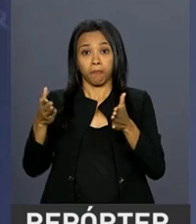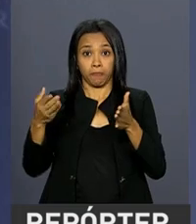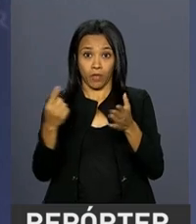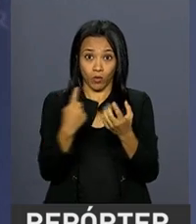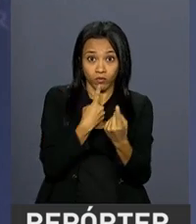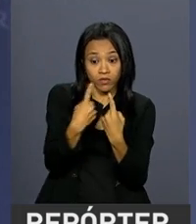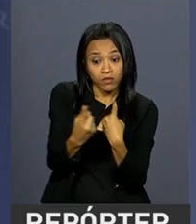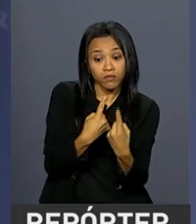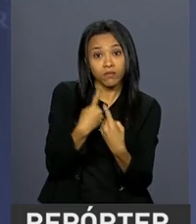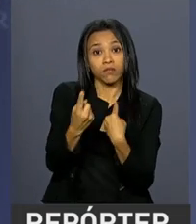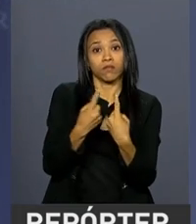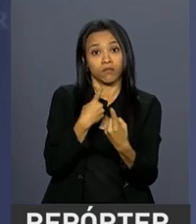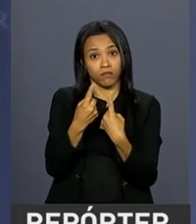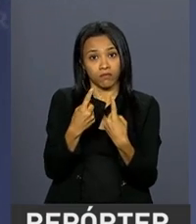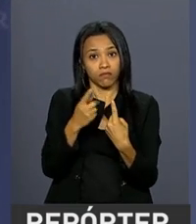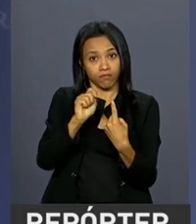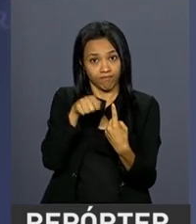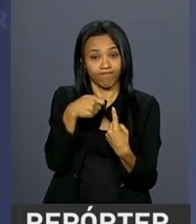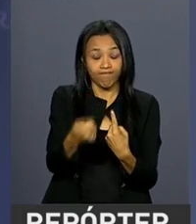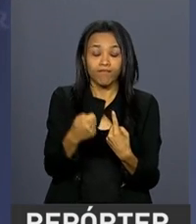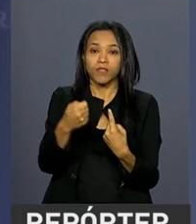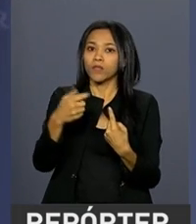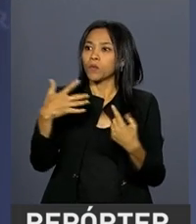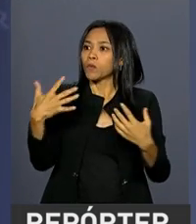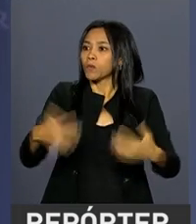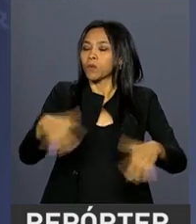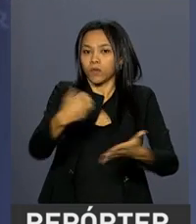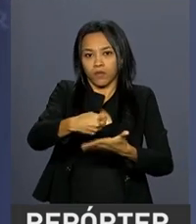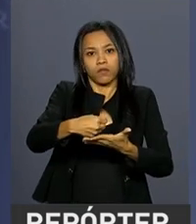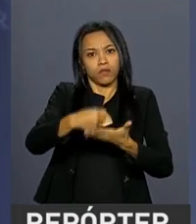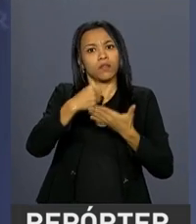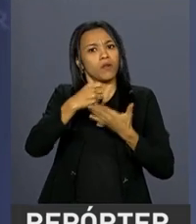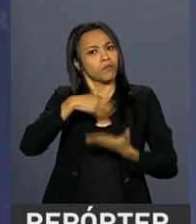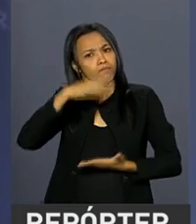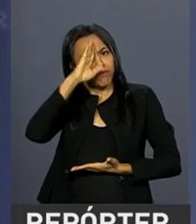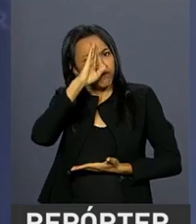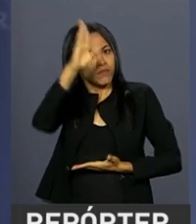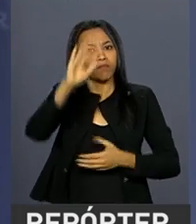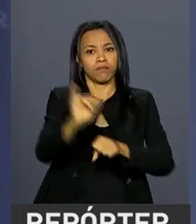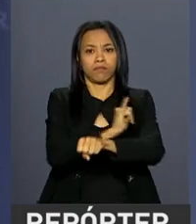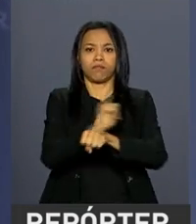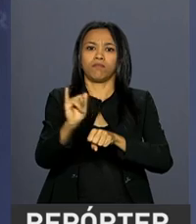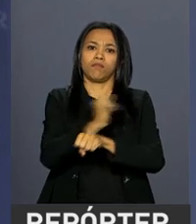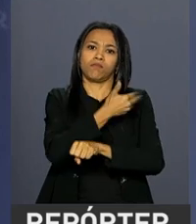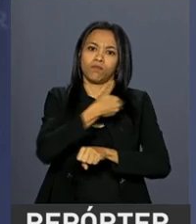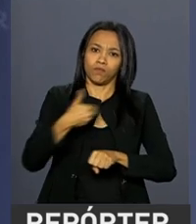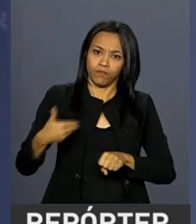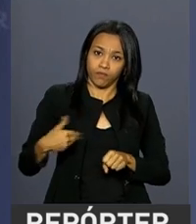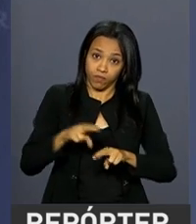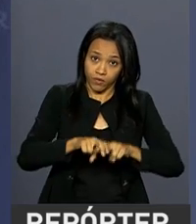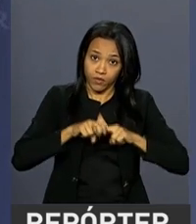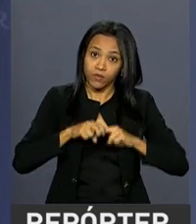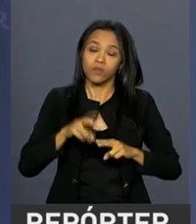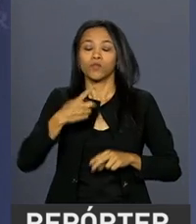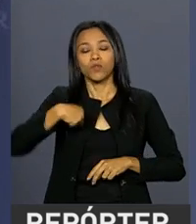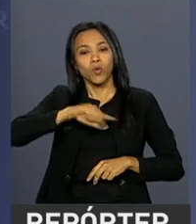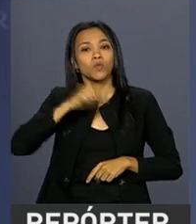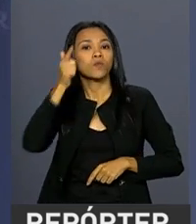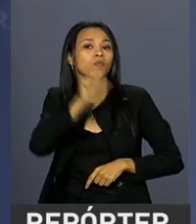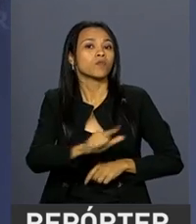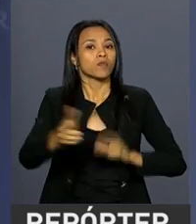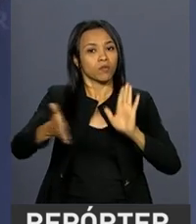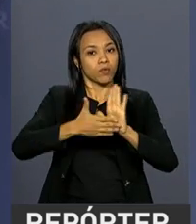ministra tem sido um dos suportes do nosso governo não é sem razão que ao levarmos adiante as chamadas